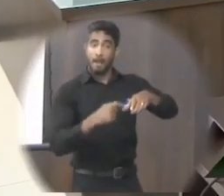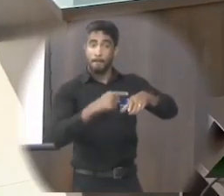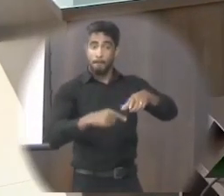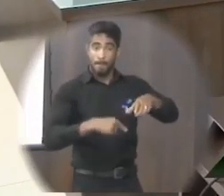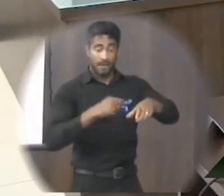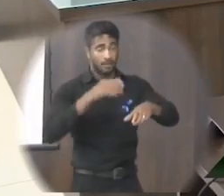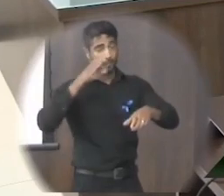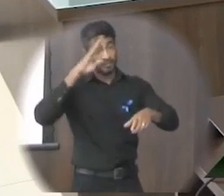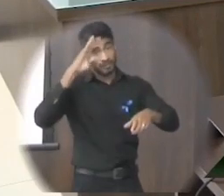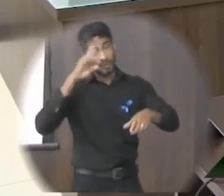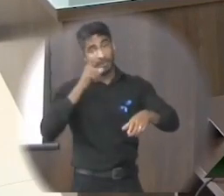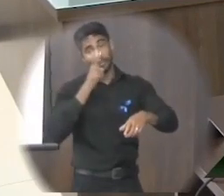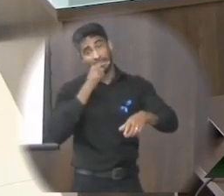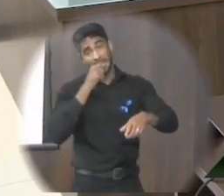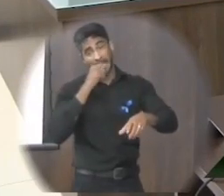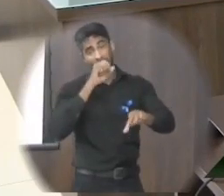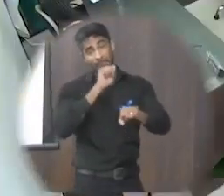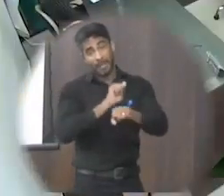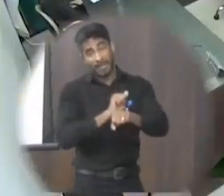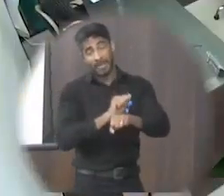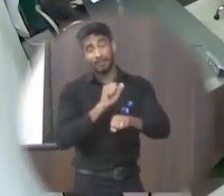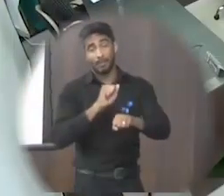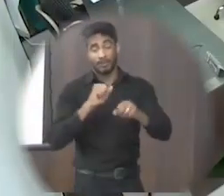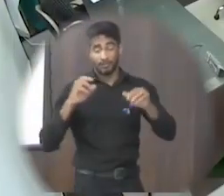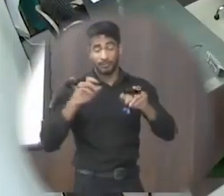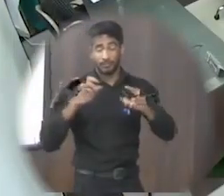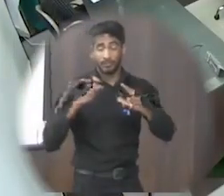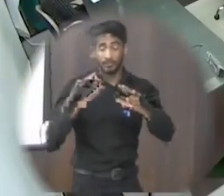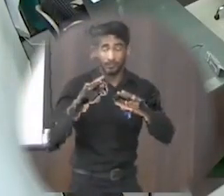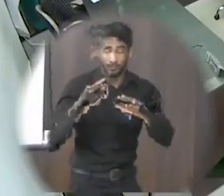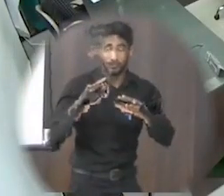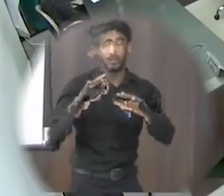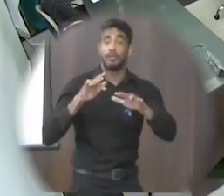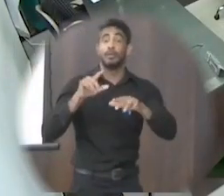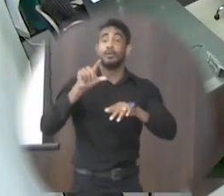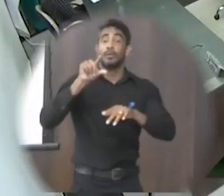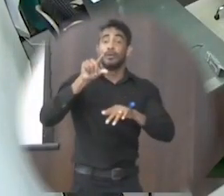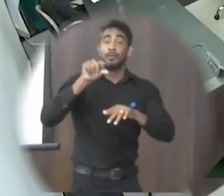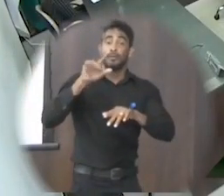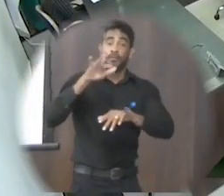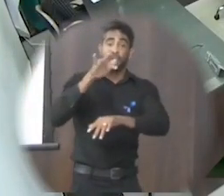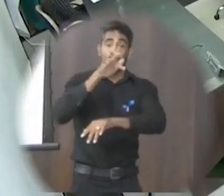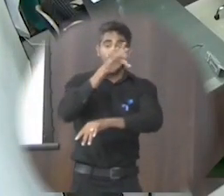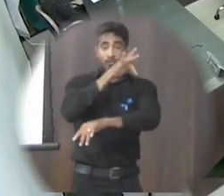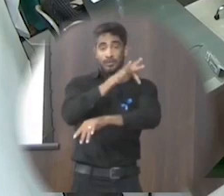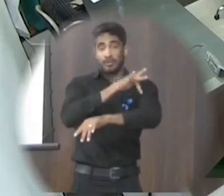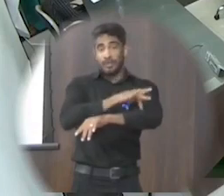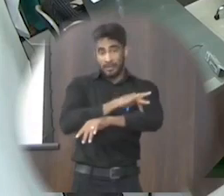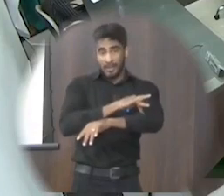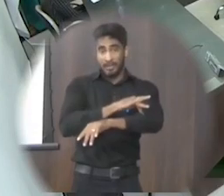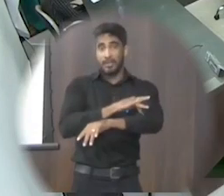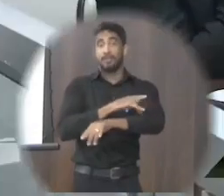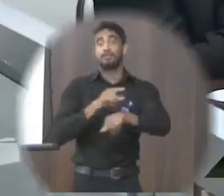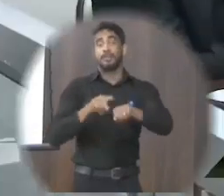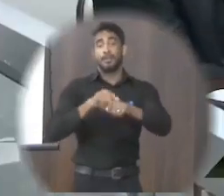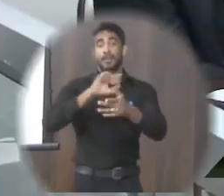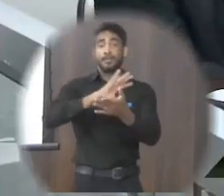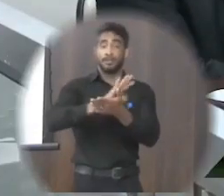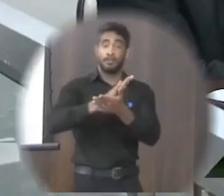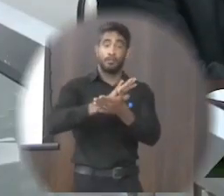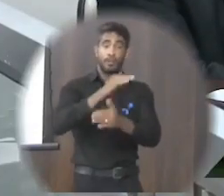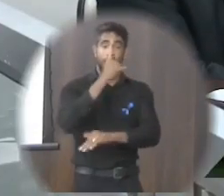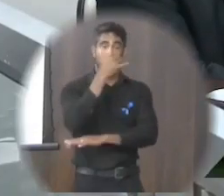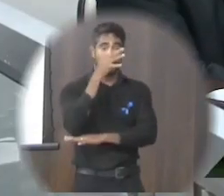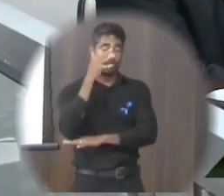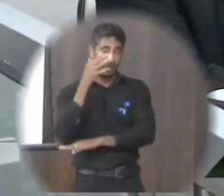principalmente juntando água parada, favorece a proliferação do mosquito transmissor da dengue, além de agredir o meio ambiente e